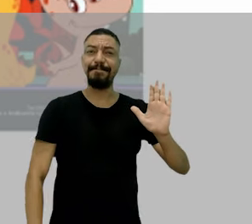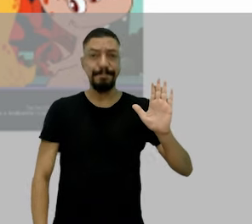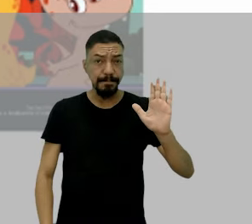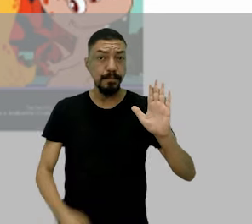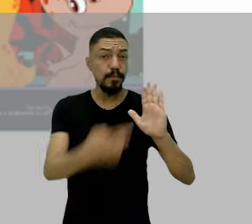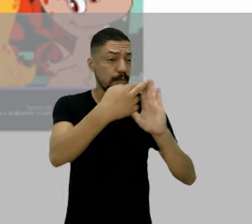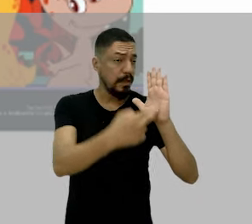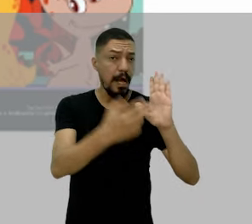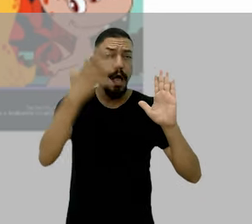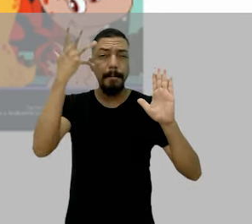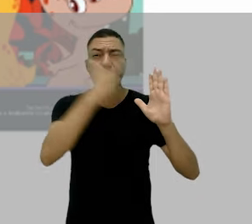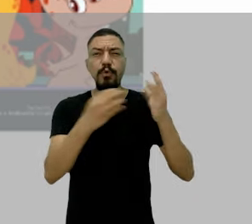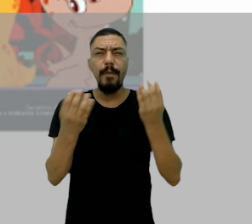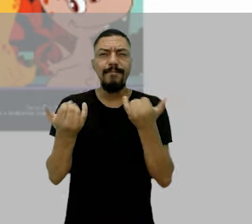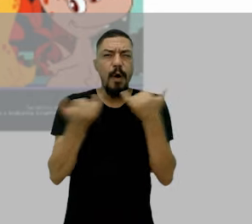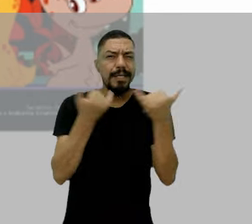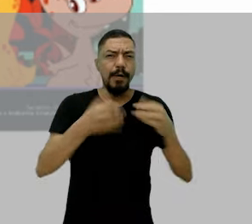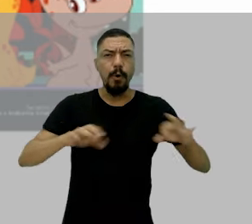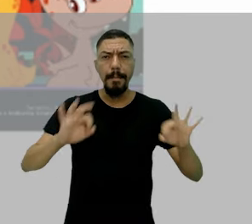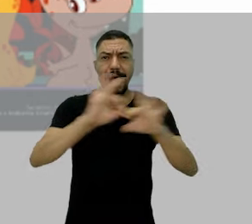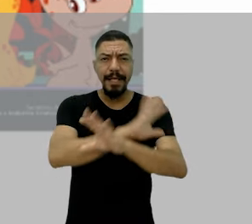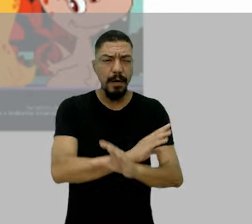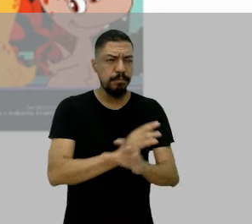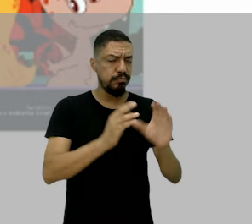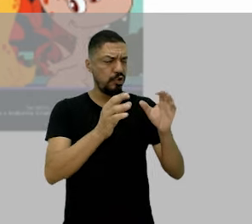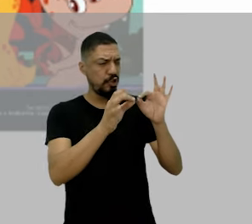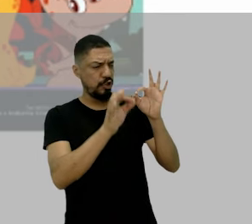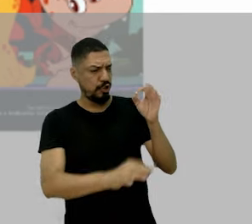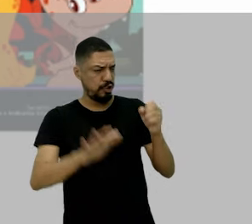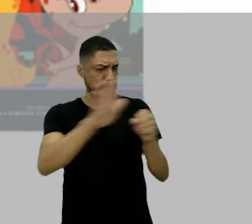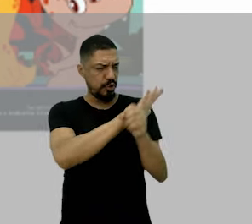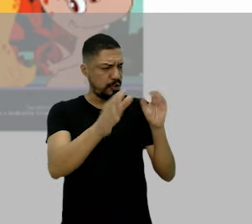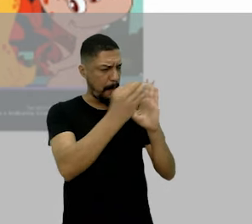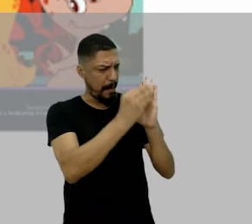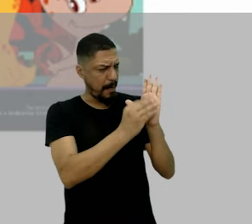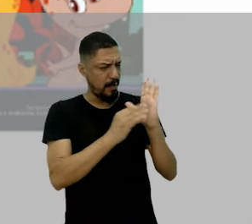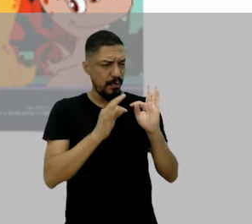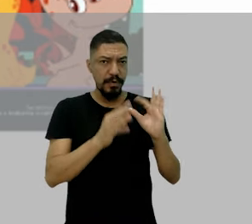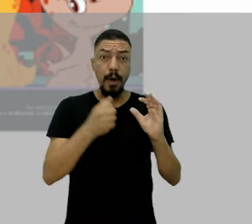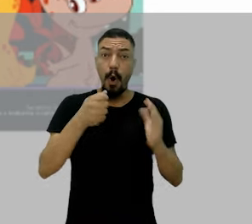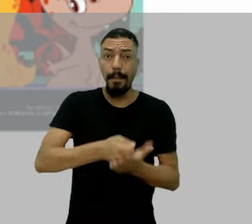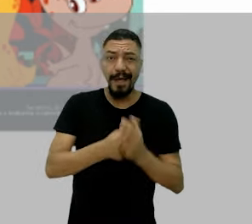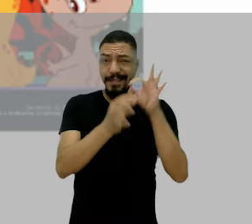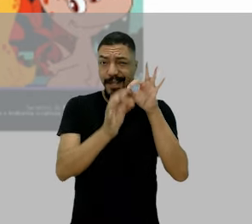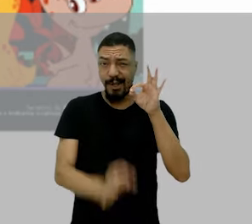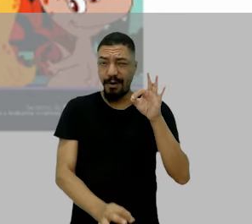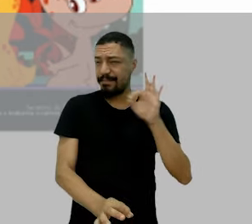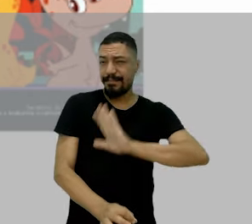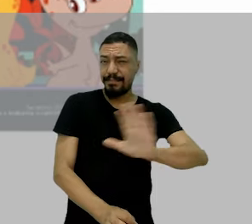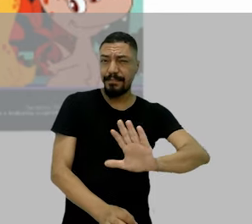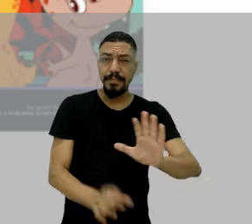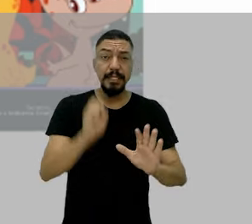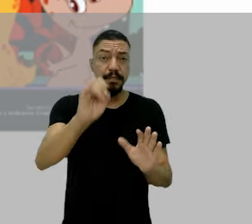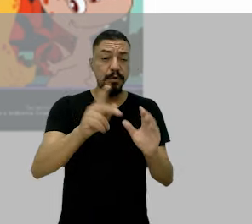bonito recheadinho. Recheadinho, gordinho. Não significa que ele precise ser gordo. Se o projeto